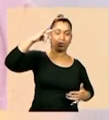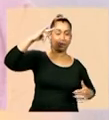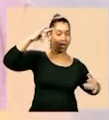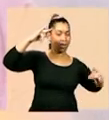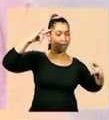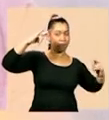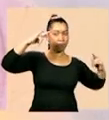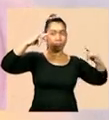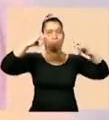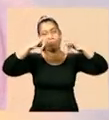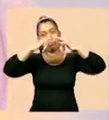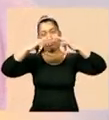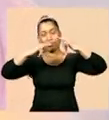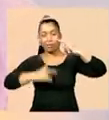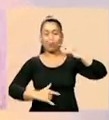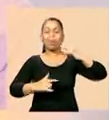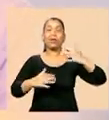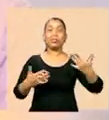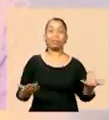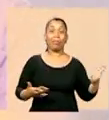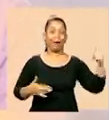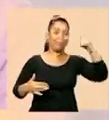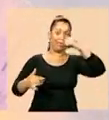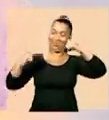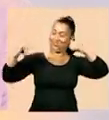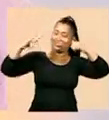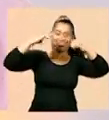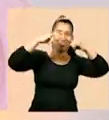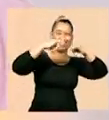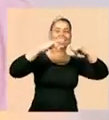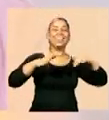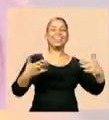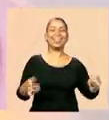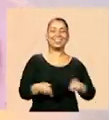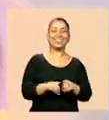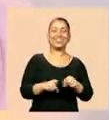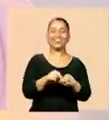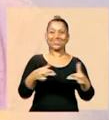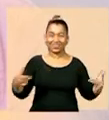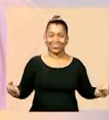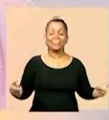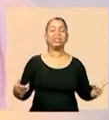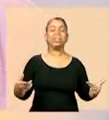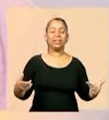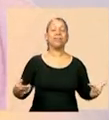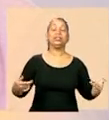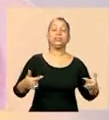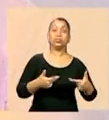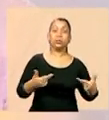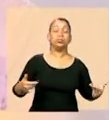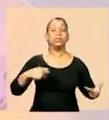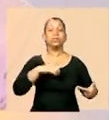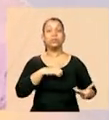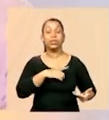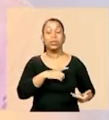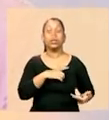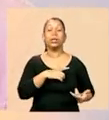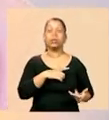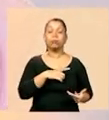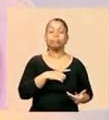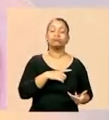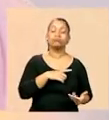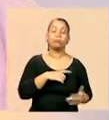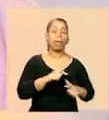mais dispositivos de segurança que esses equipamentos tenham, são aí a maioria deles, os profissionais,